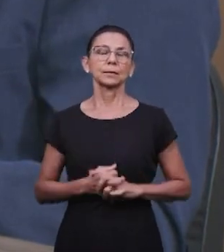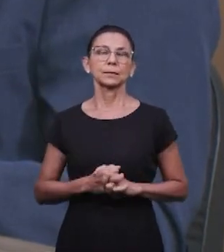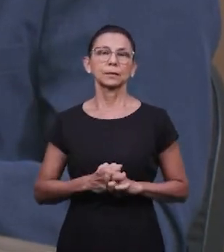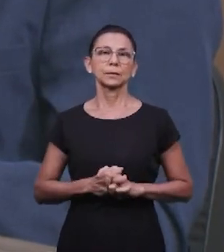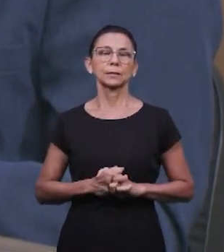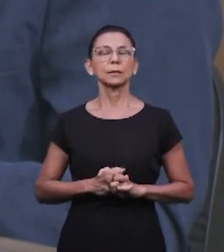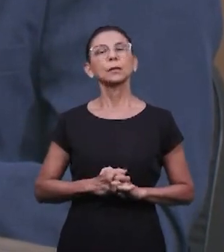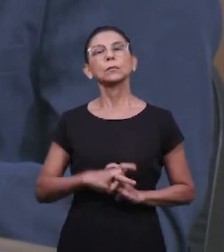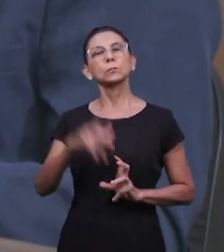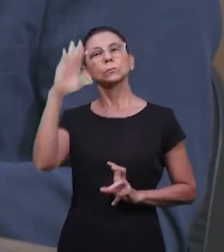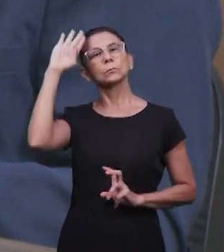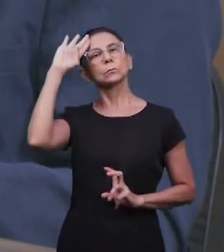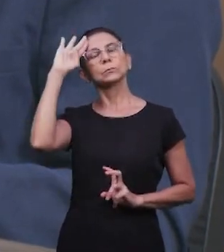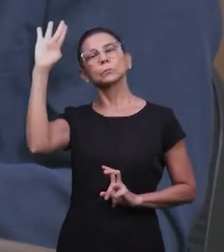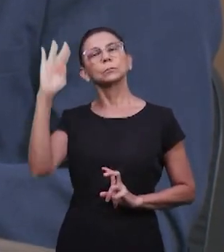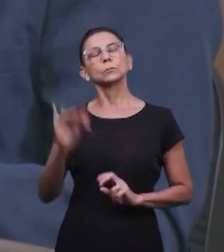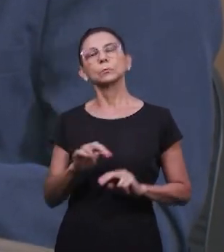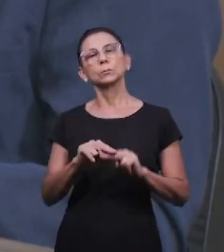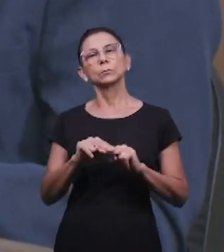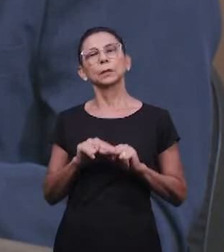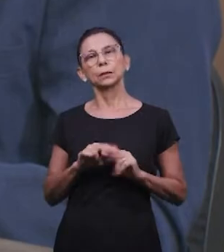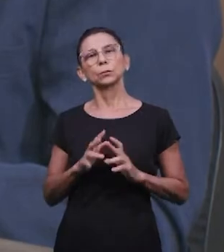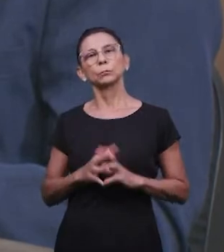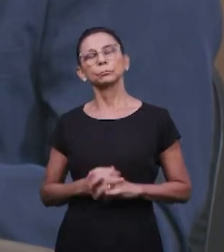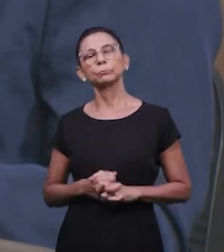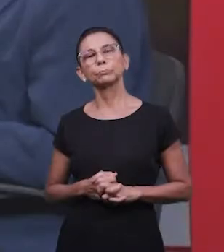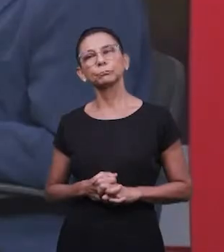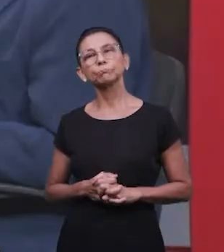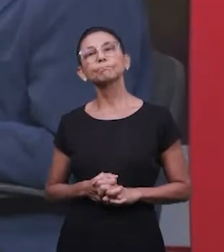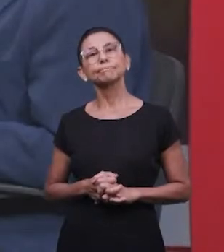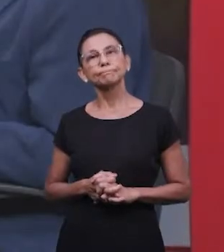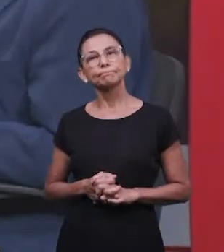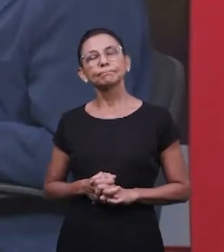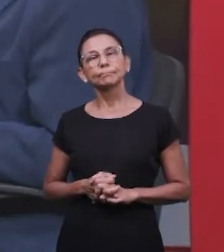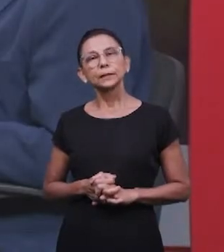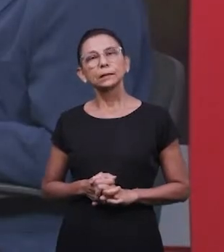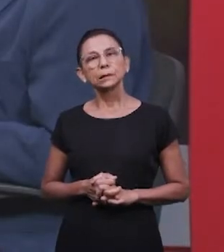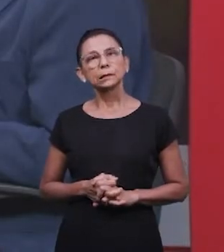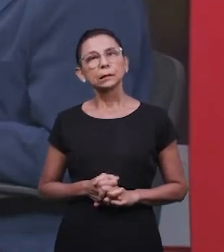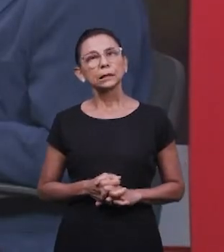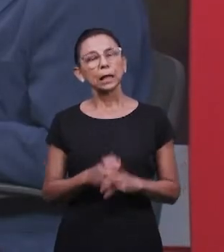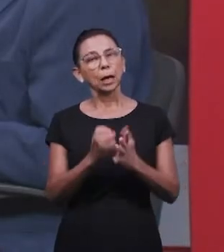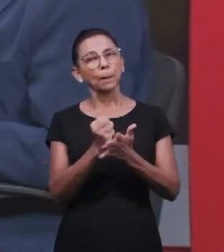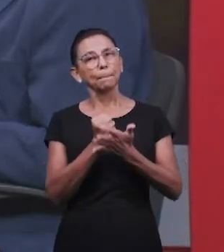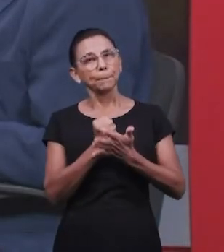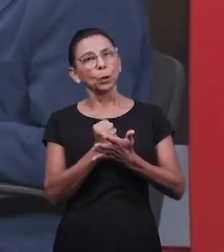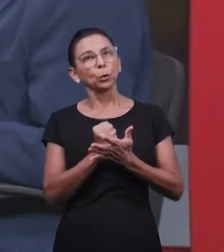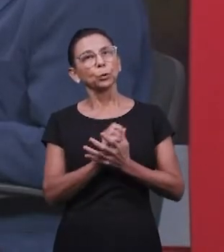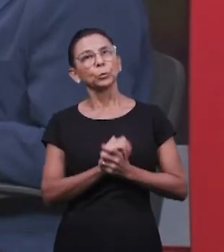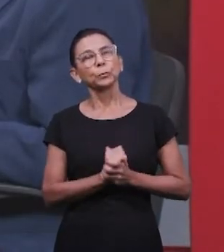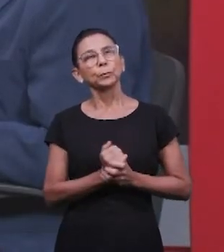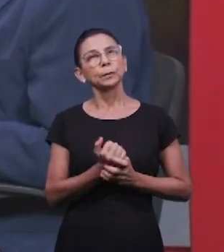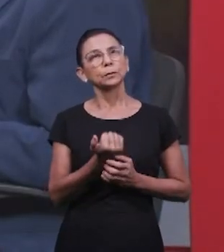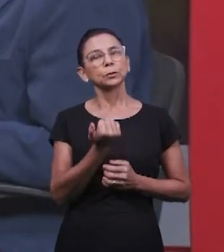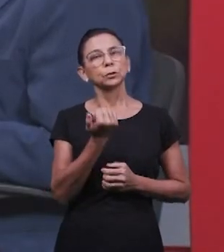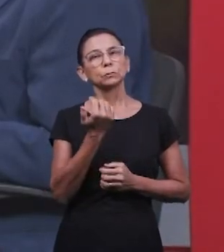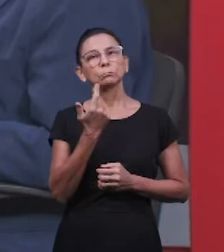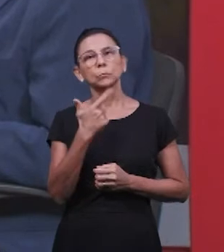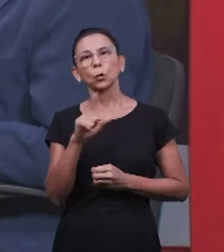principal recurso para, inclusive, ampliar para outros aspectos. Então, na medida que você